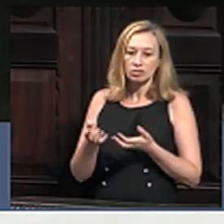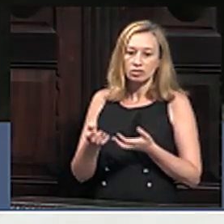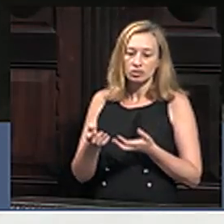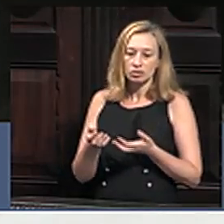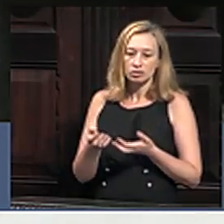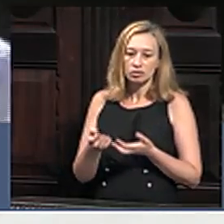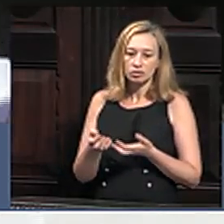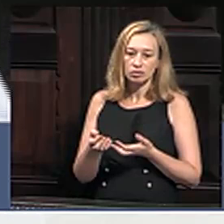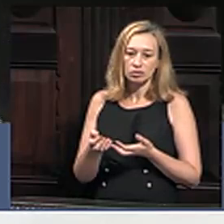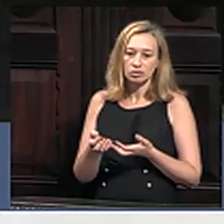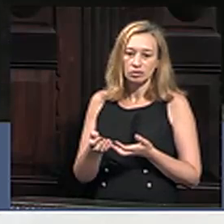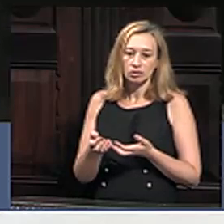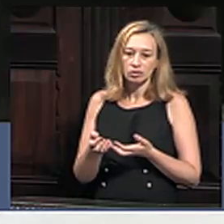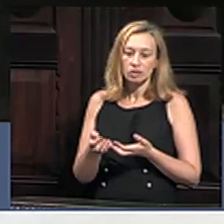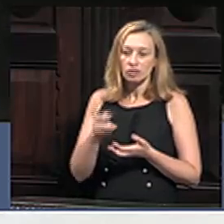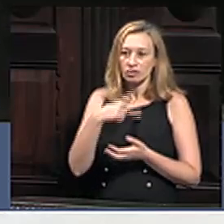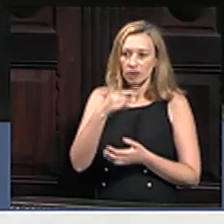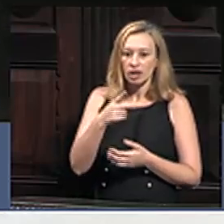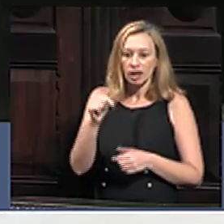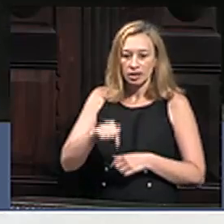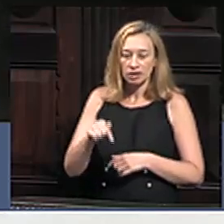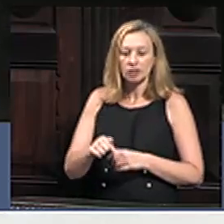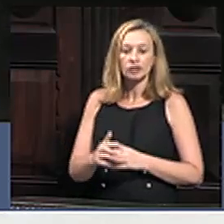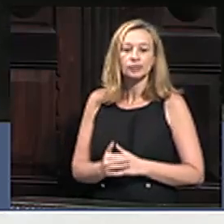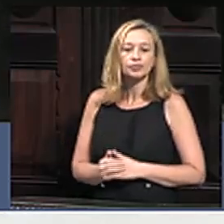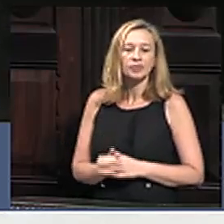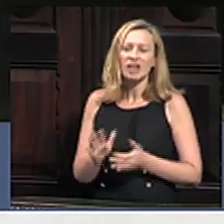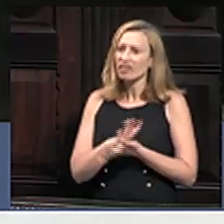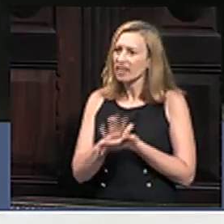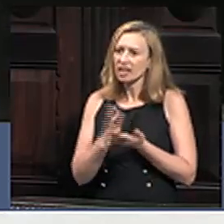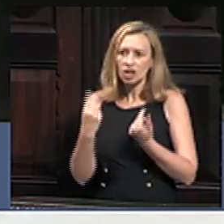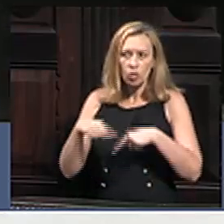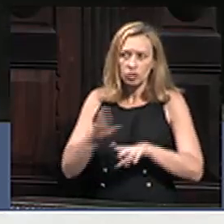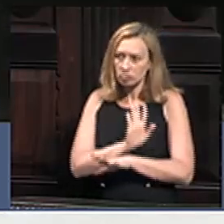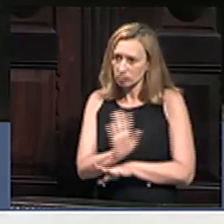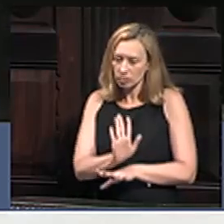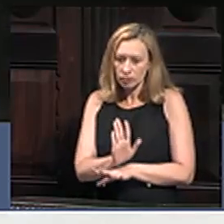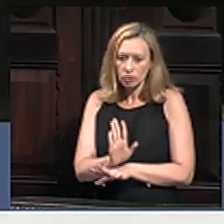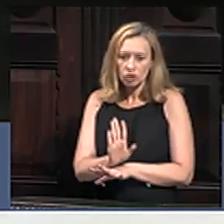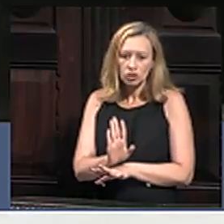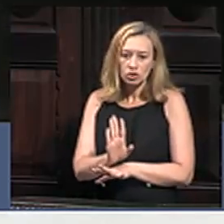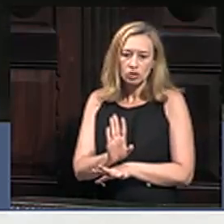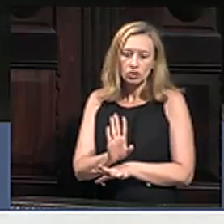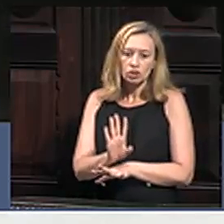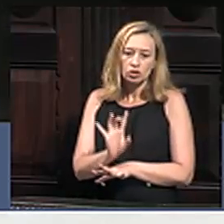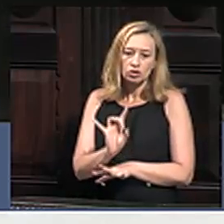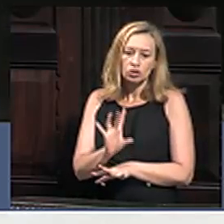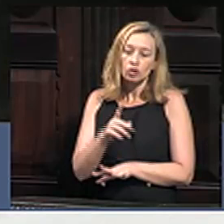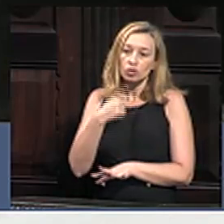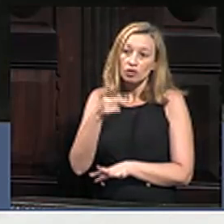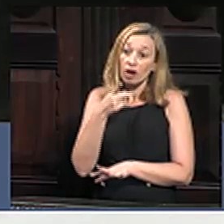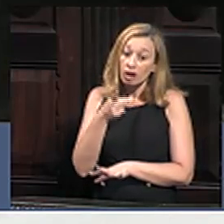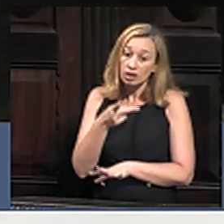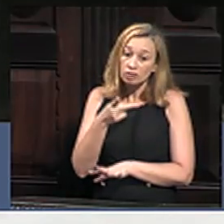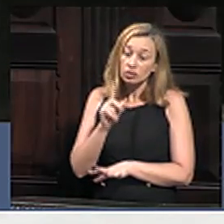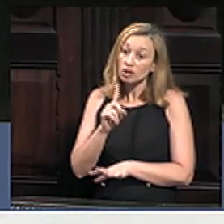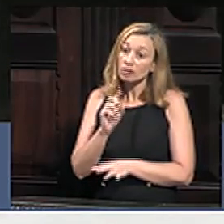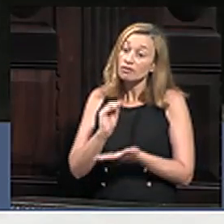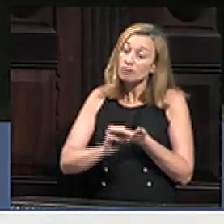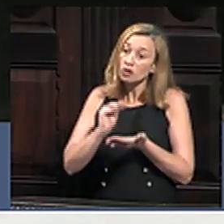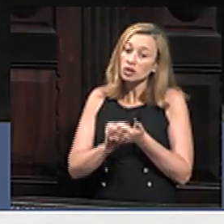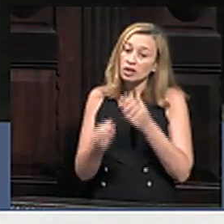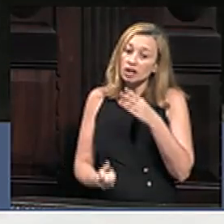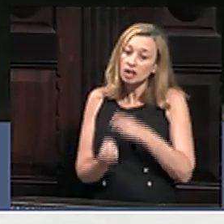contra a questão do nome, não estou entrando nessa polêmica. Estou apenas trazendo que esse colégio ainda não está criado.